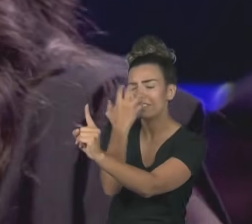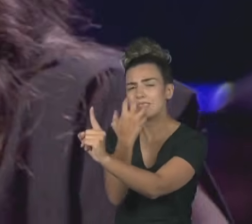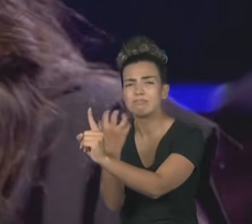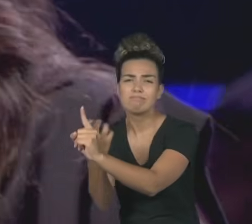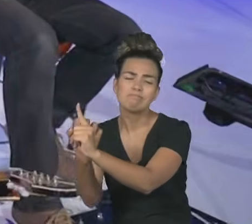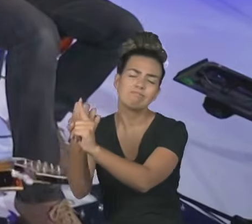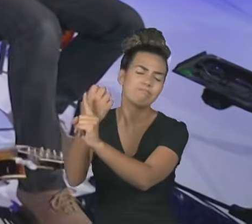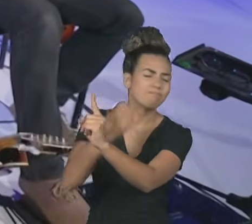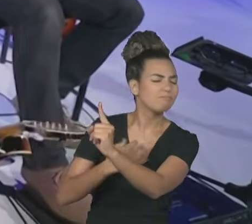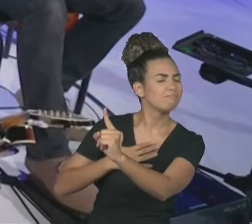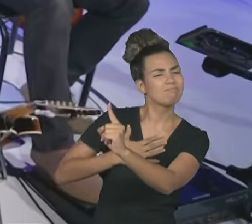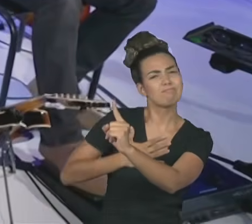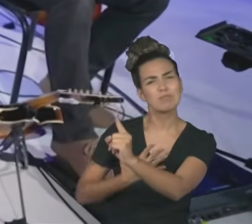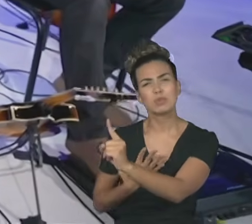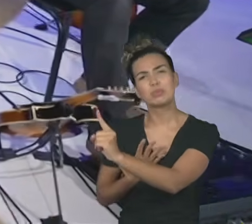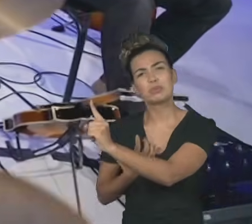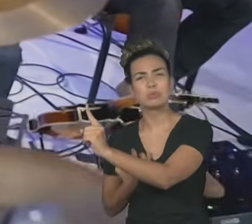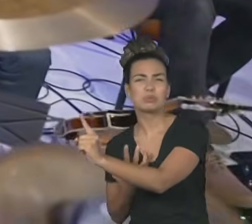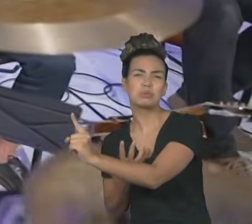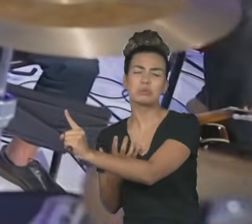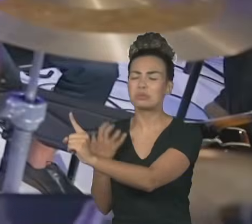paixão. Meu peito agora é só